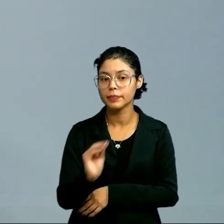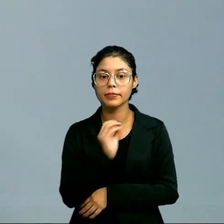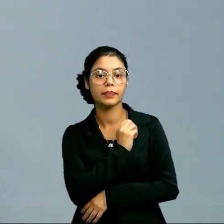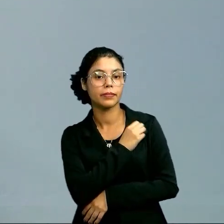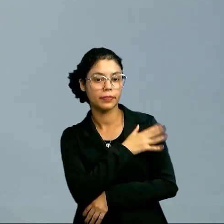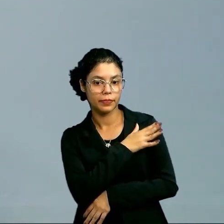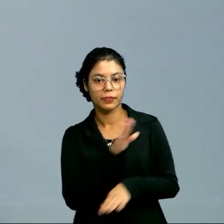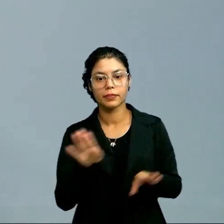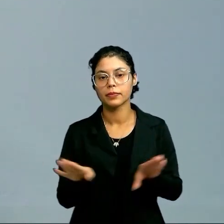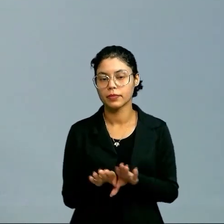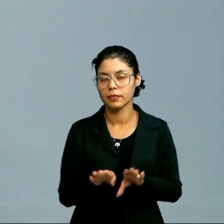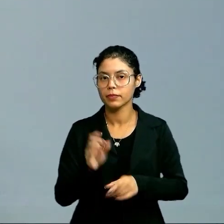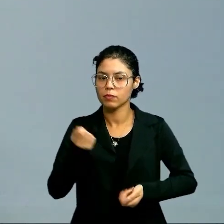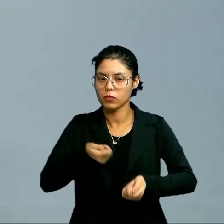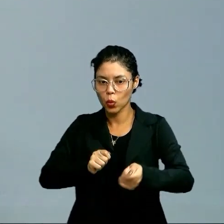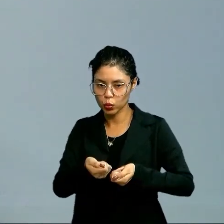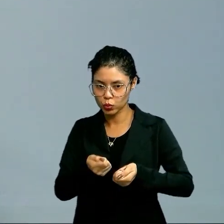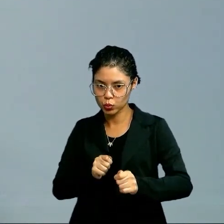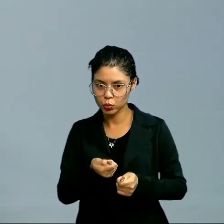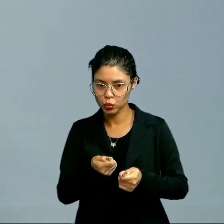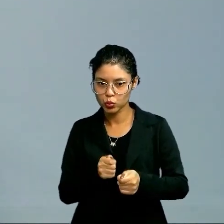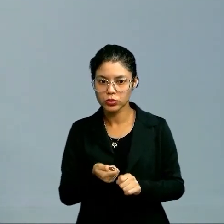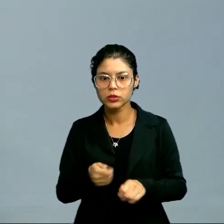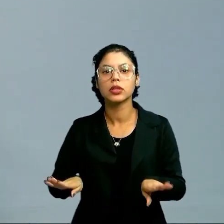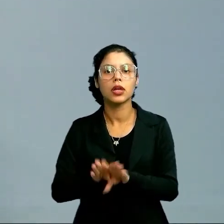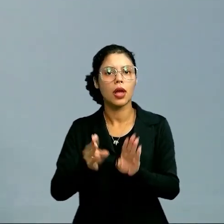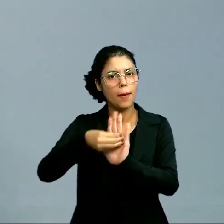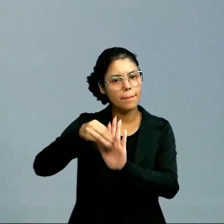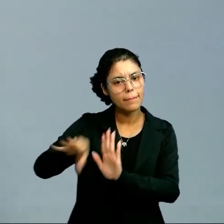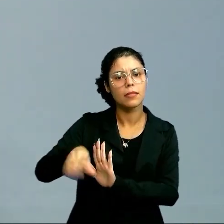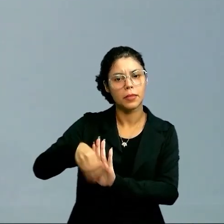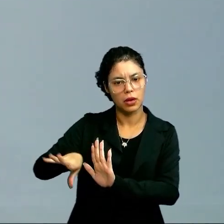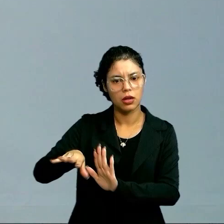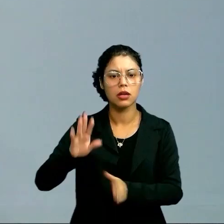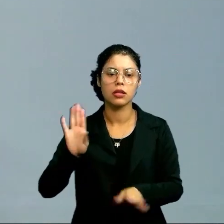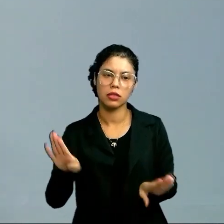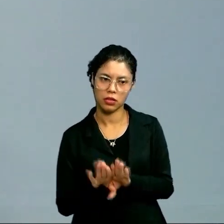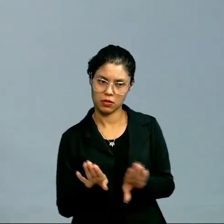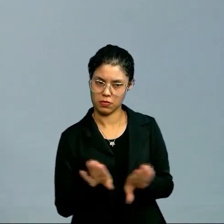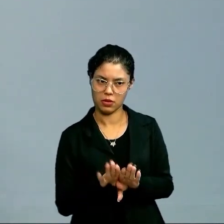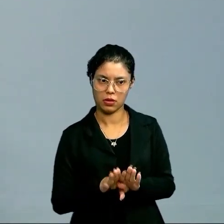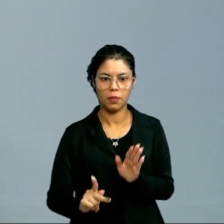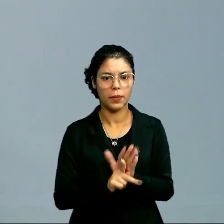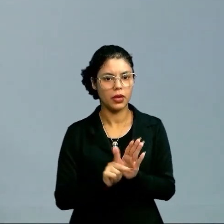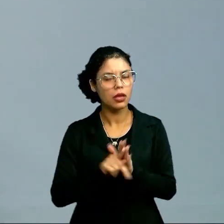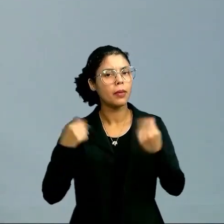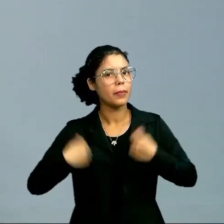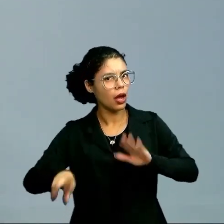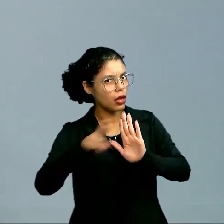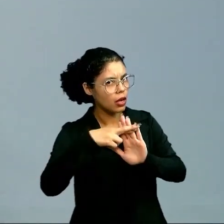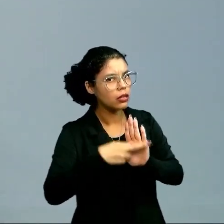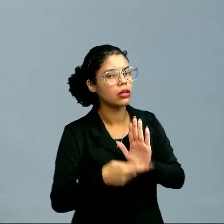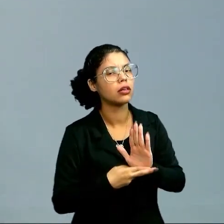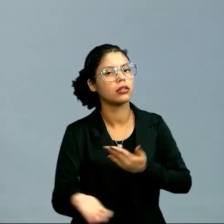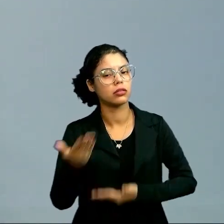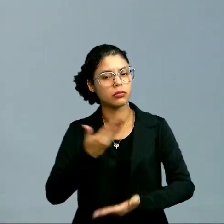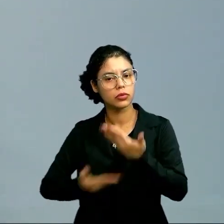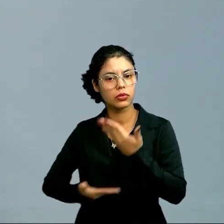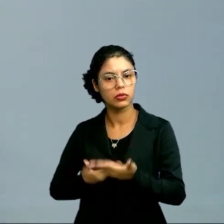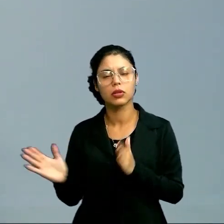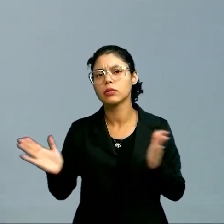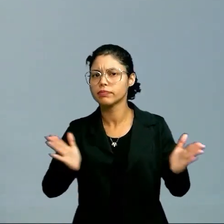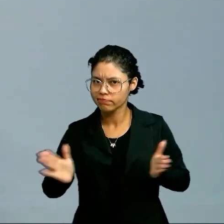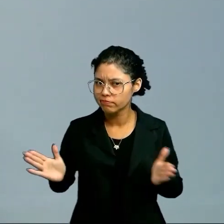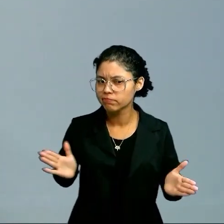ela precisa ser controlada, ela precisa ser eliminada, porque nós temos que estabelecer regras de convivência pacífica